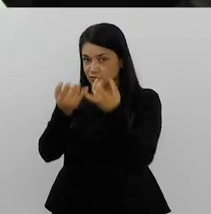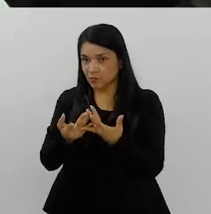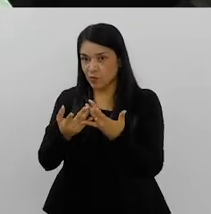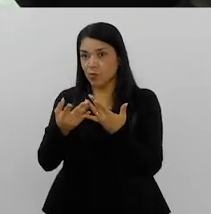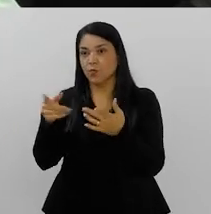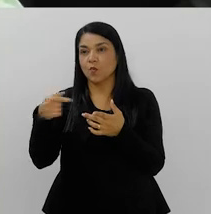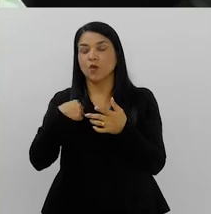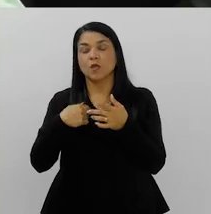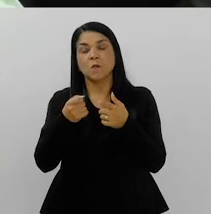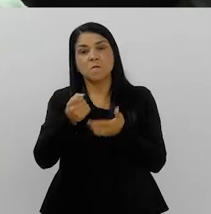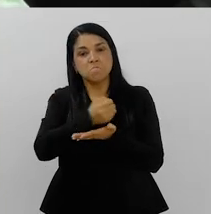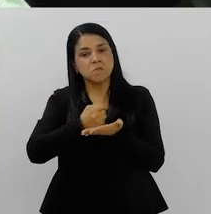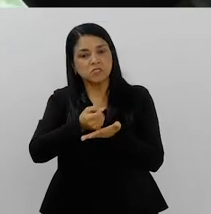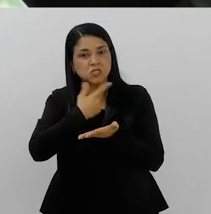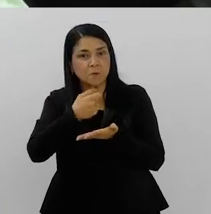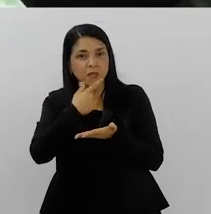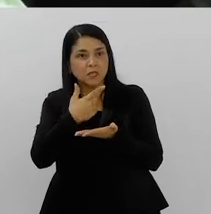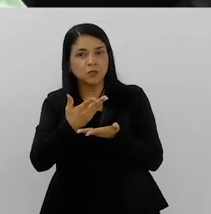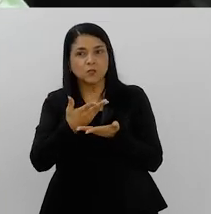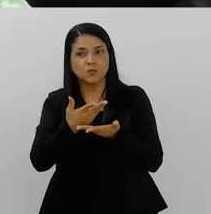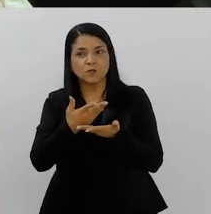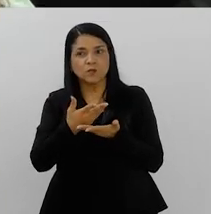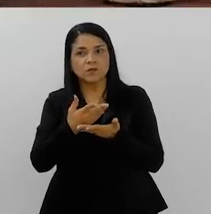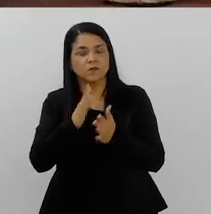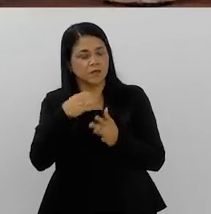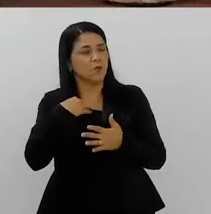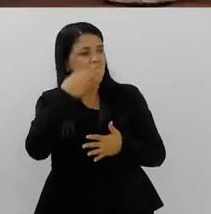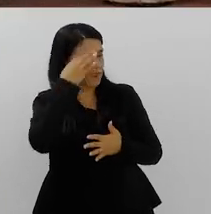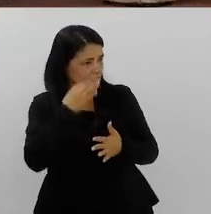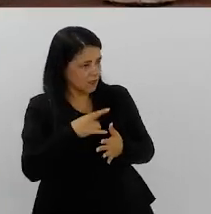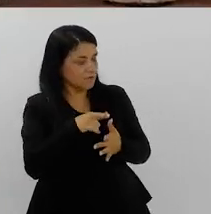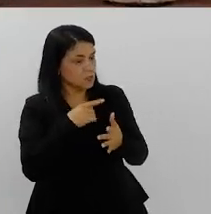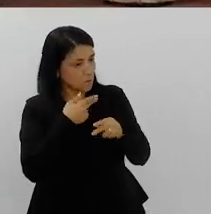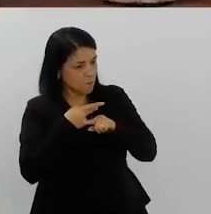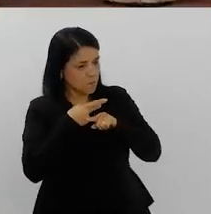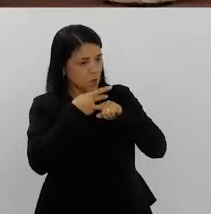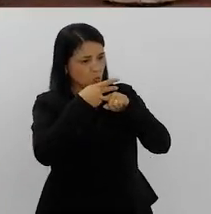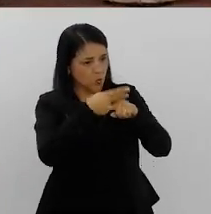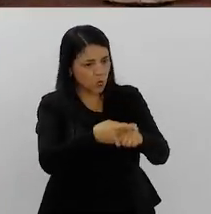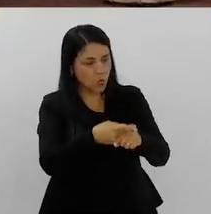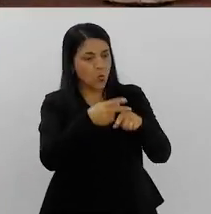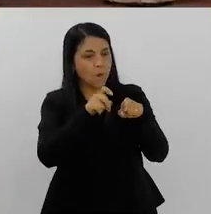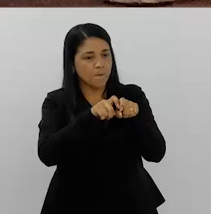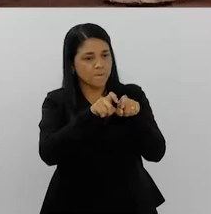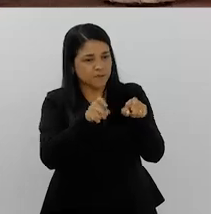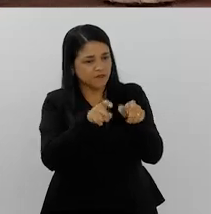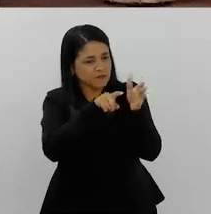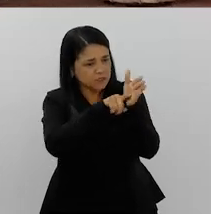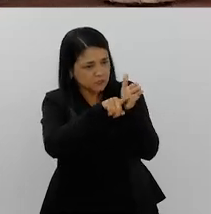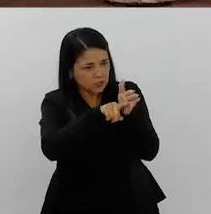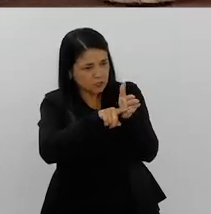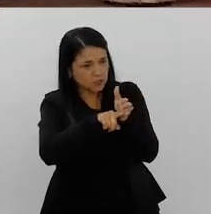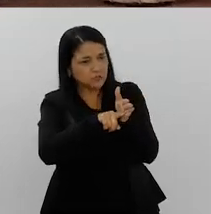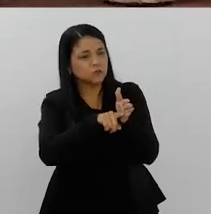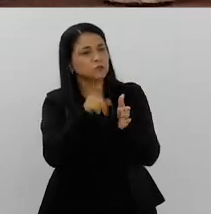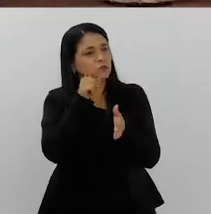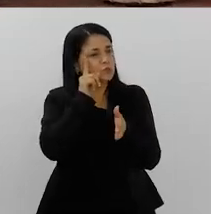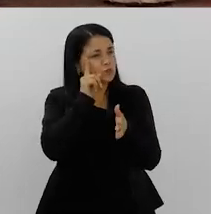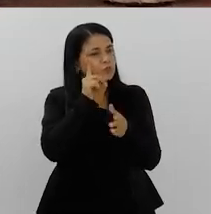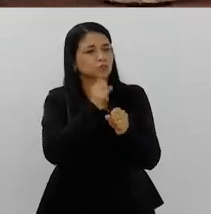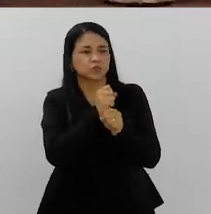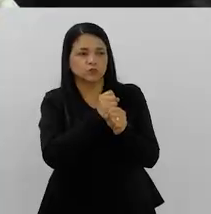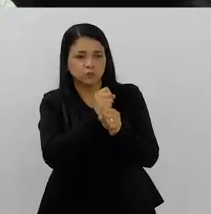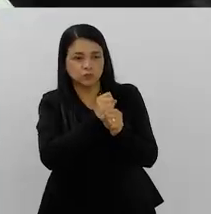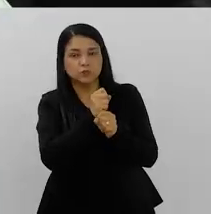médica porque eu tratava com uma medicação é mama mas a só entender você foi procurar fazer o preventivo sim